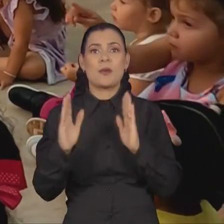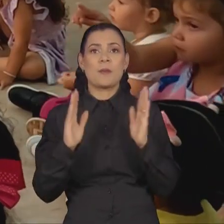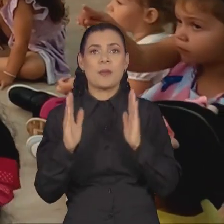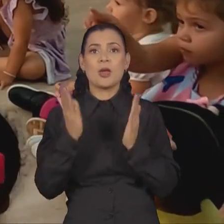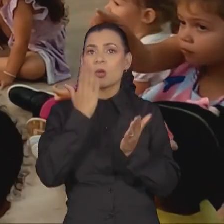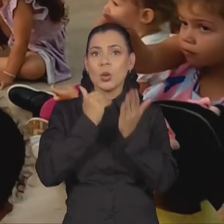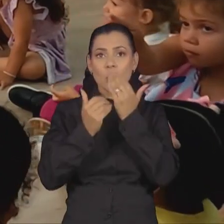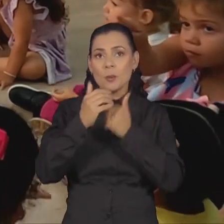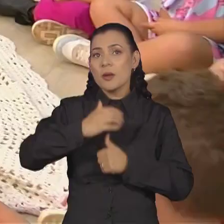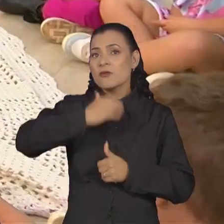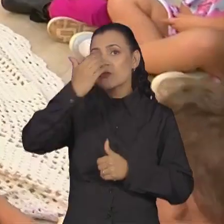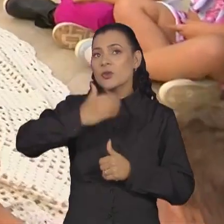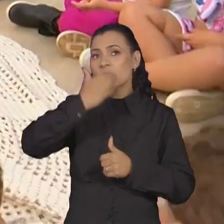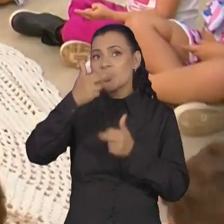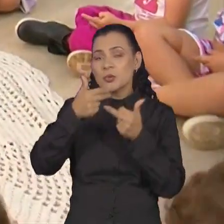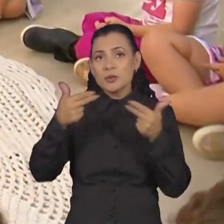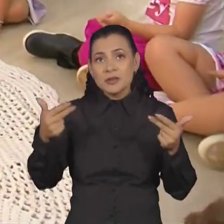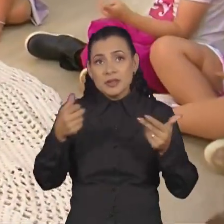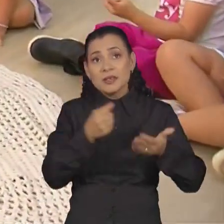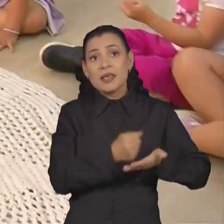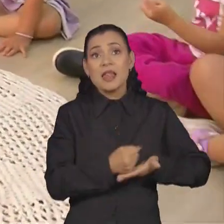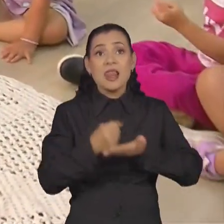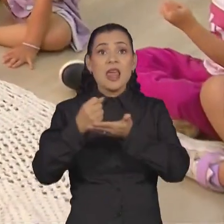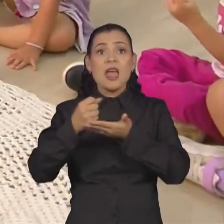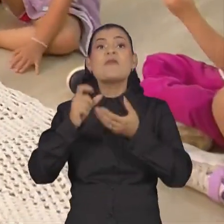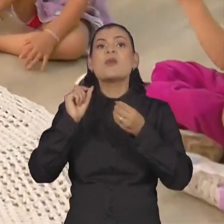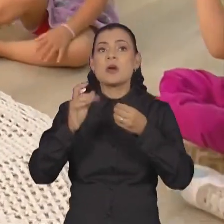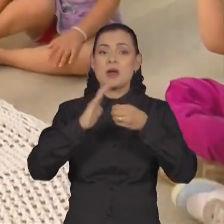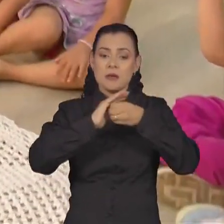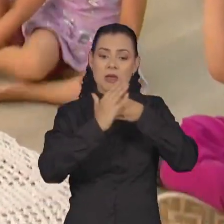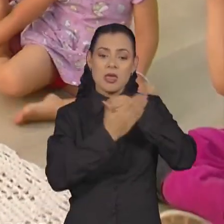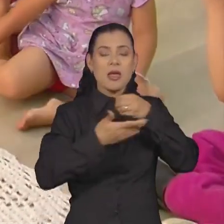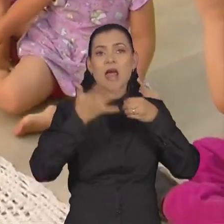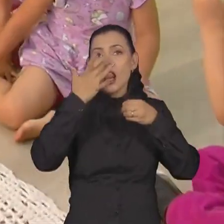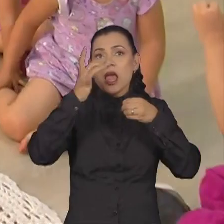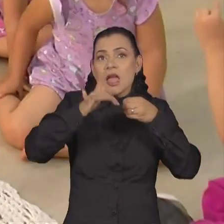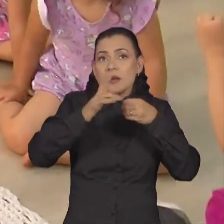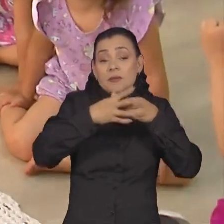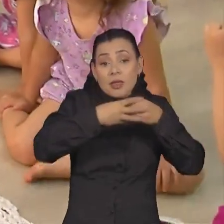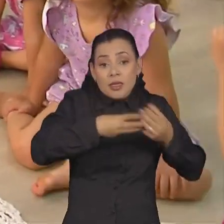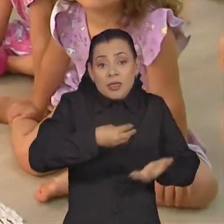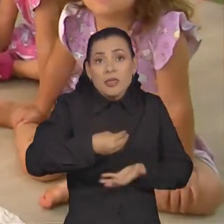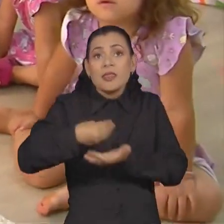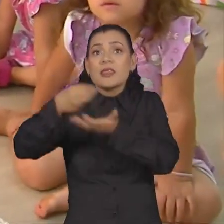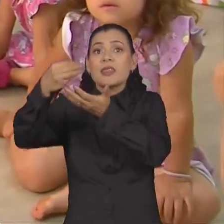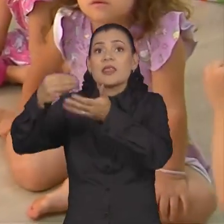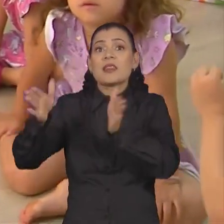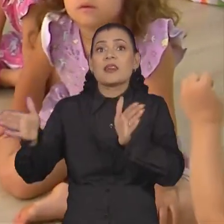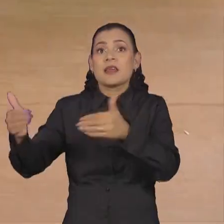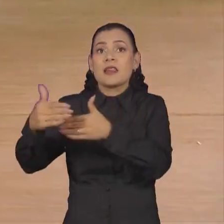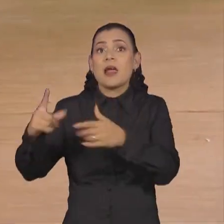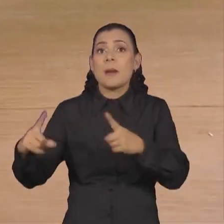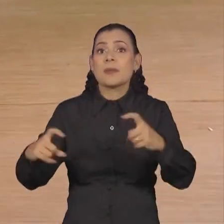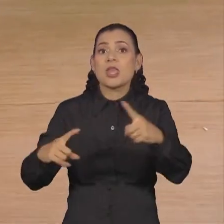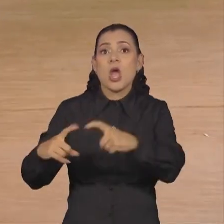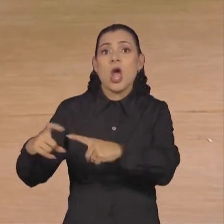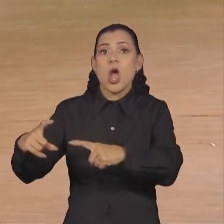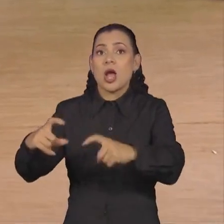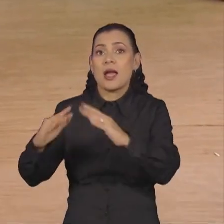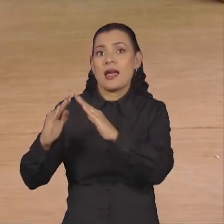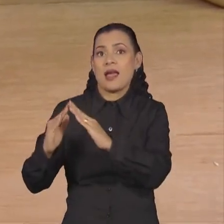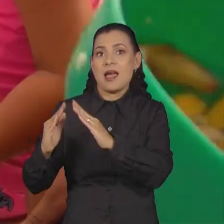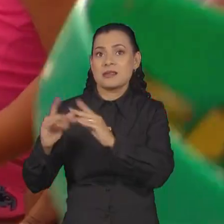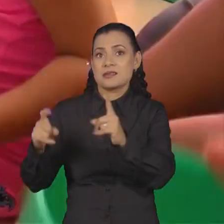comer as frutas, vão levar as cascas lá para a composteira comunitária, que nós chamamos de Casa da Minhoca, para que